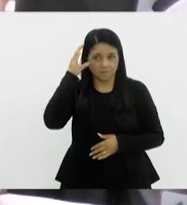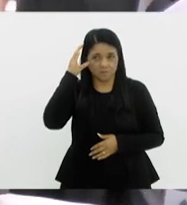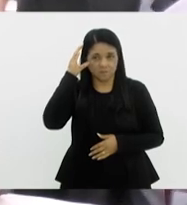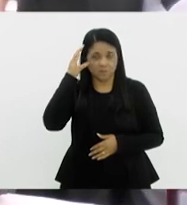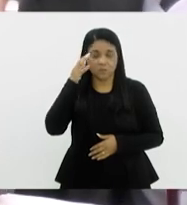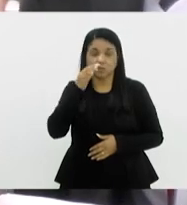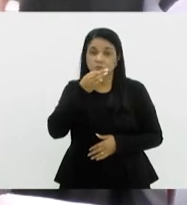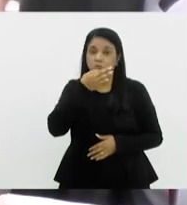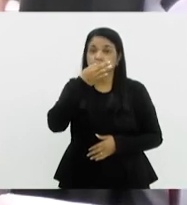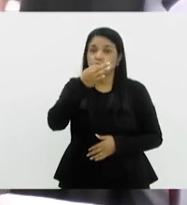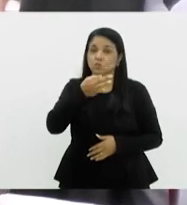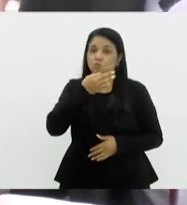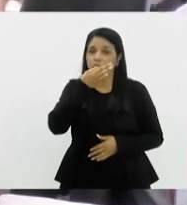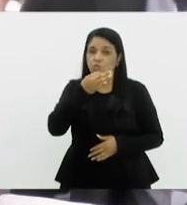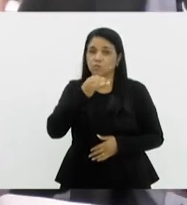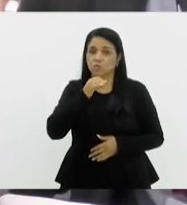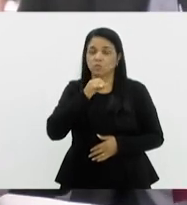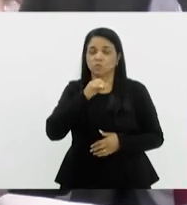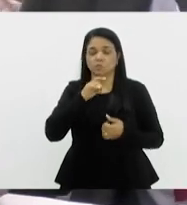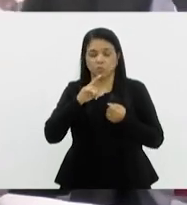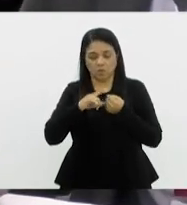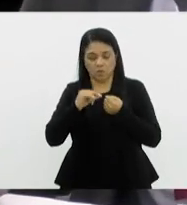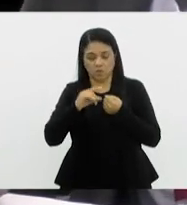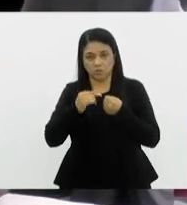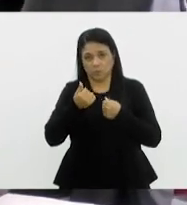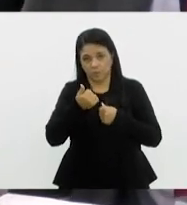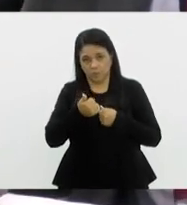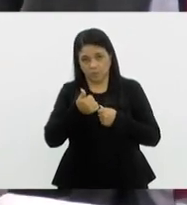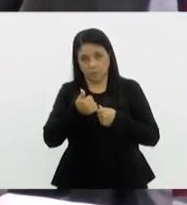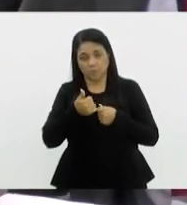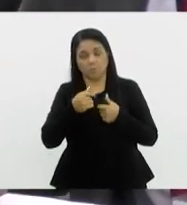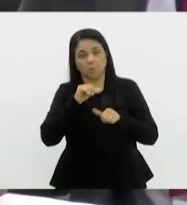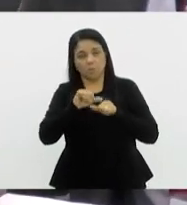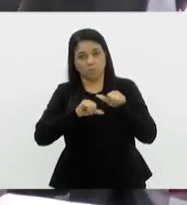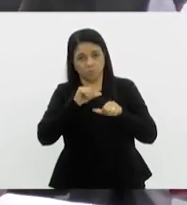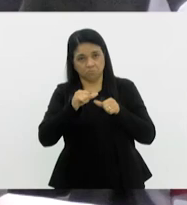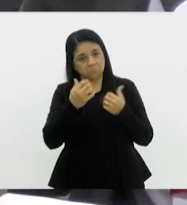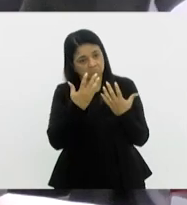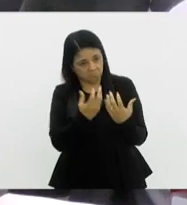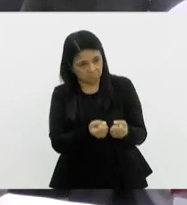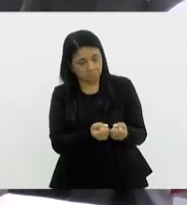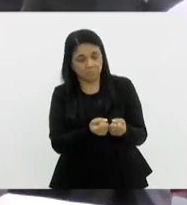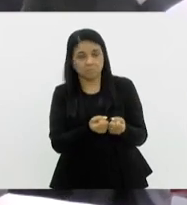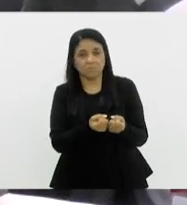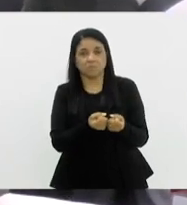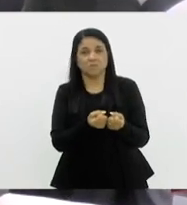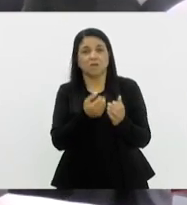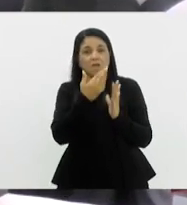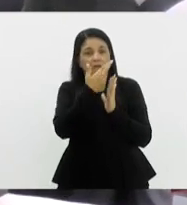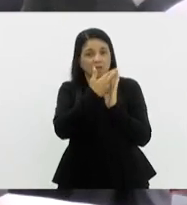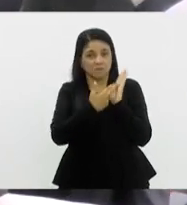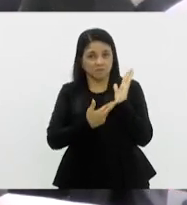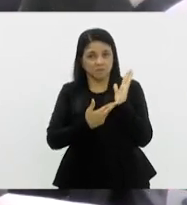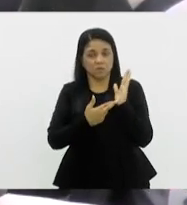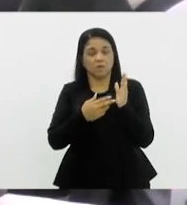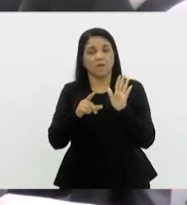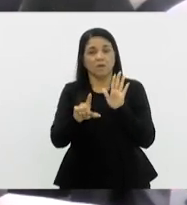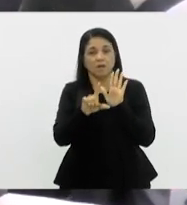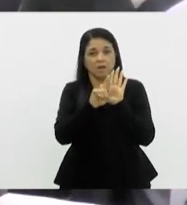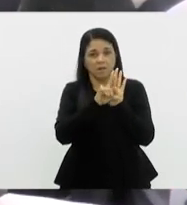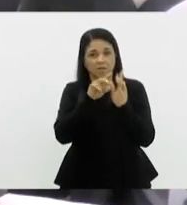uma sugestão de alteração no artigo 1º, que foi acatada. Perfeito. E a redação ficou: esta lei